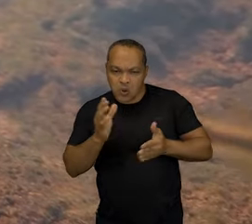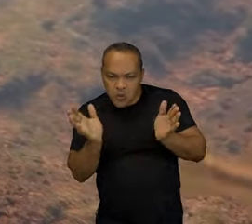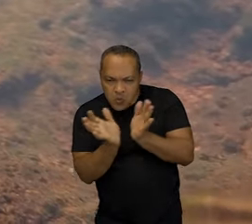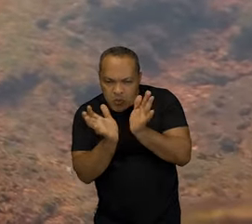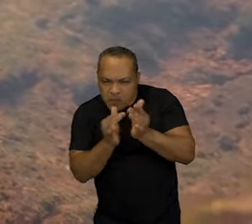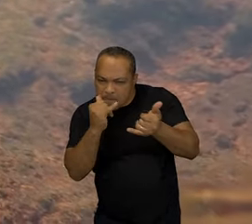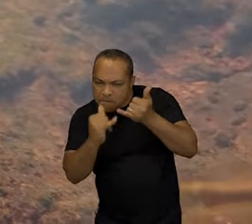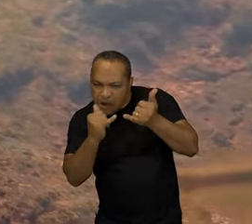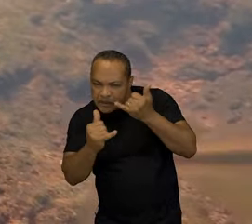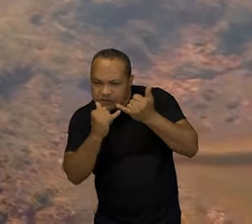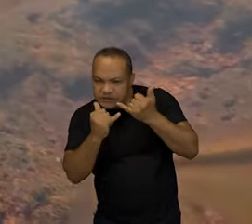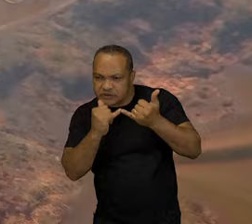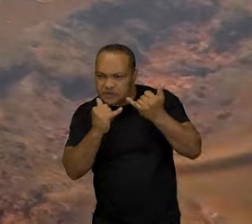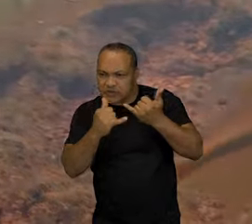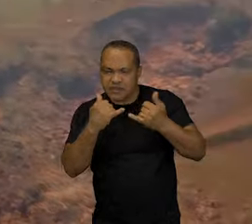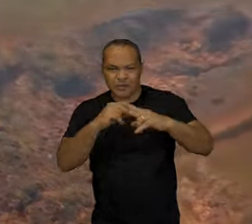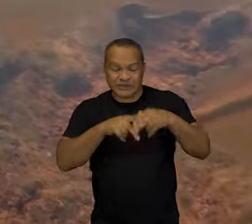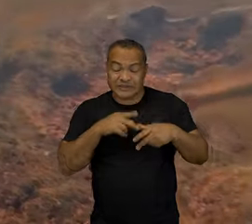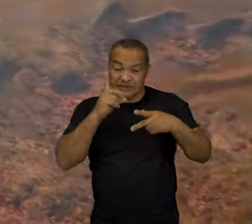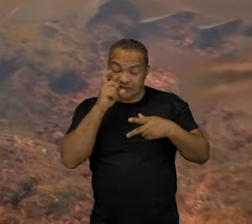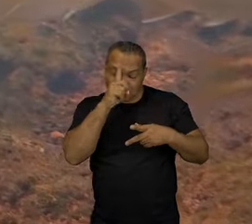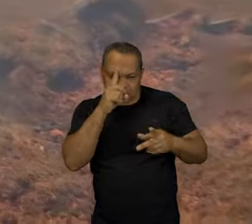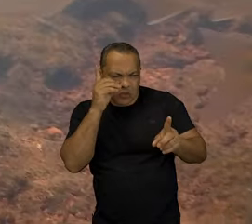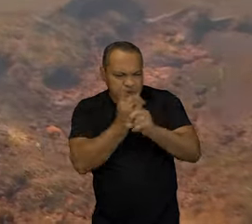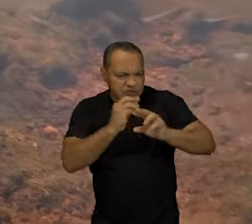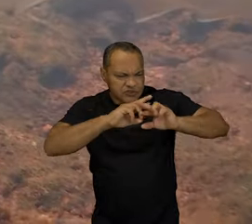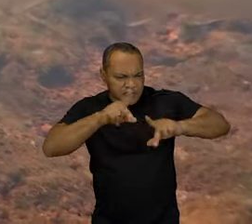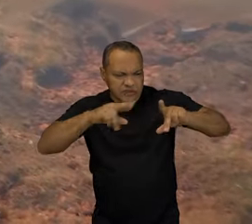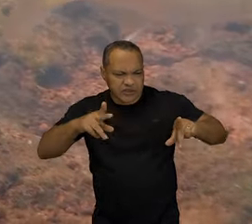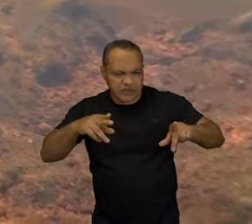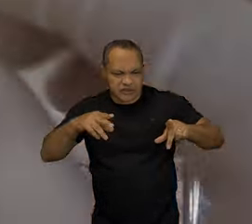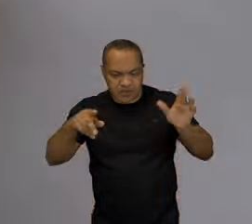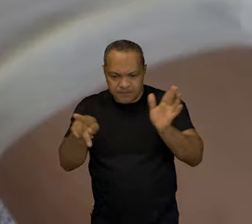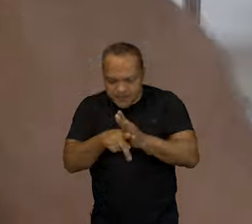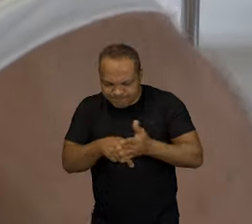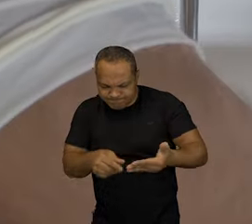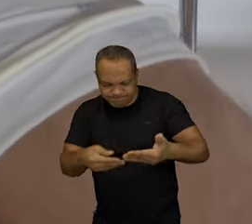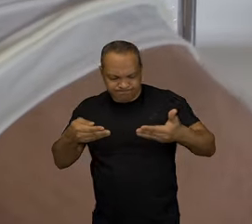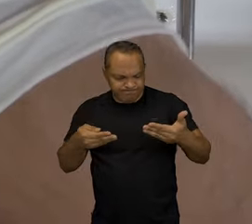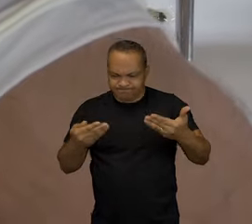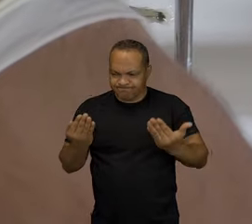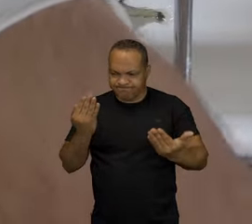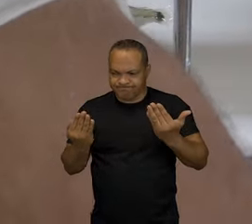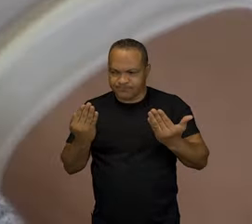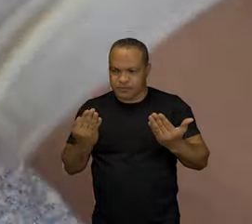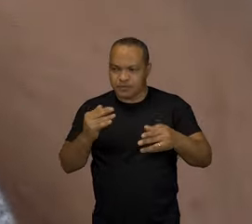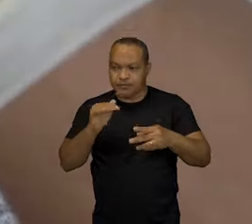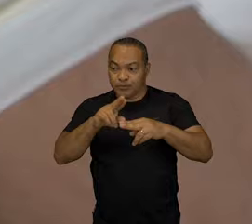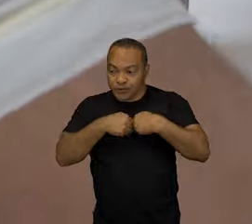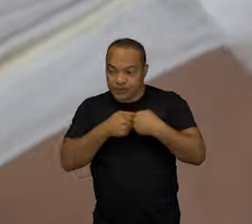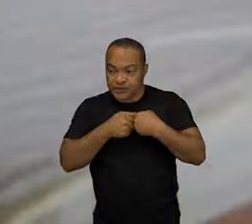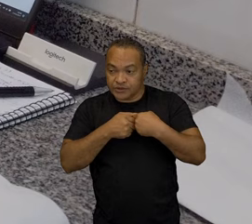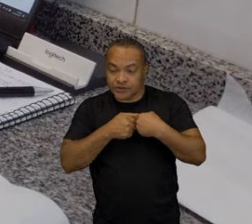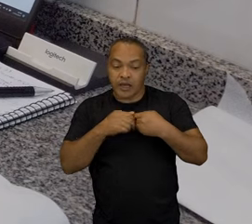Espécies muito parecidas entre si dificultam a identificação dos peixes ainda em campo. Por esse